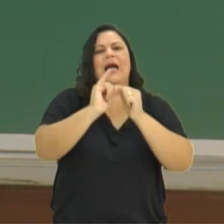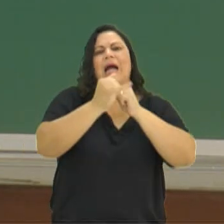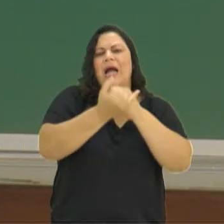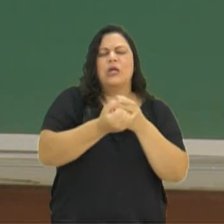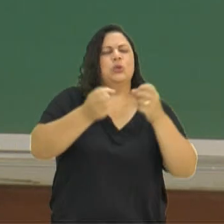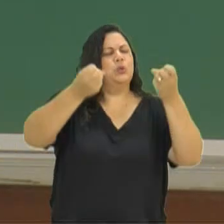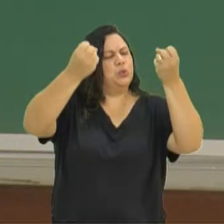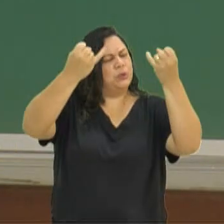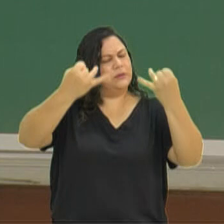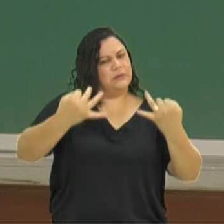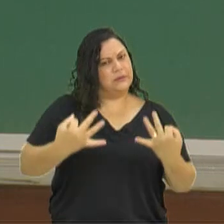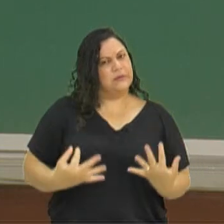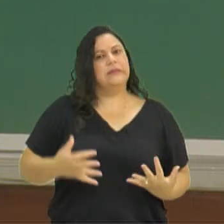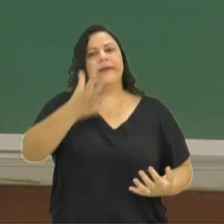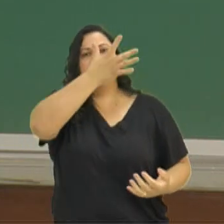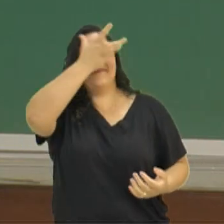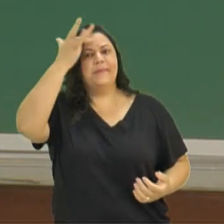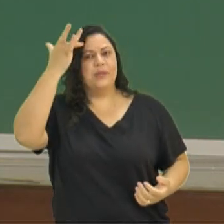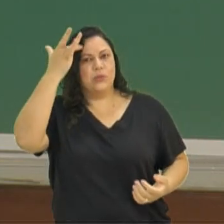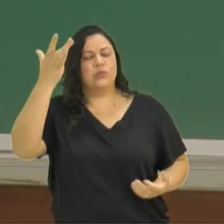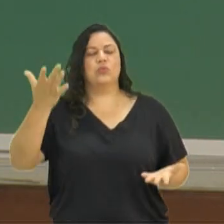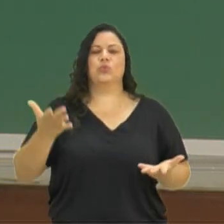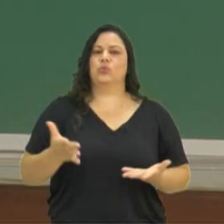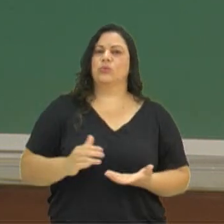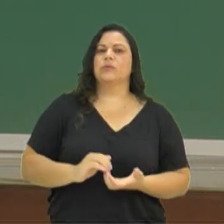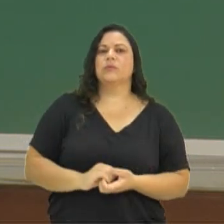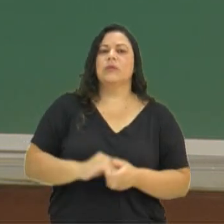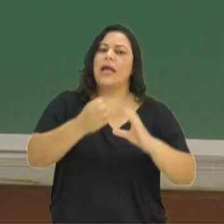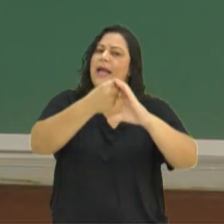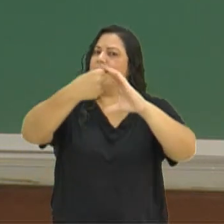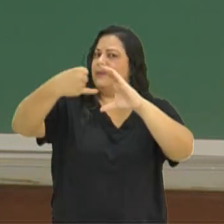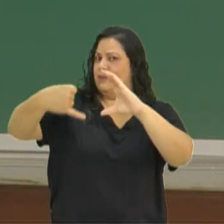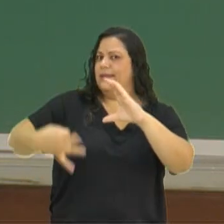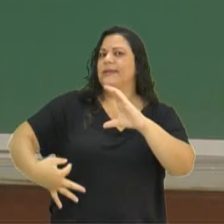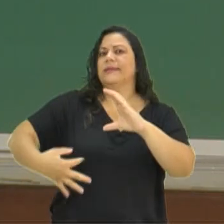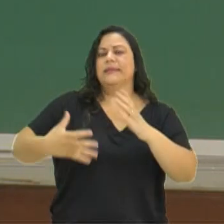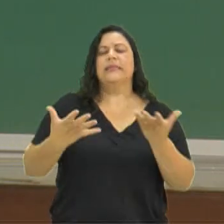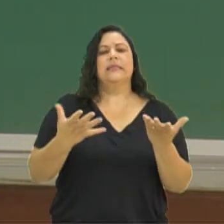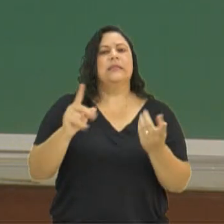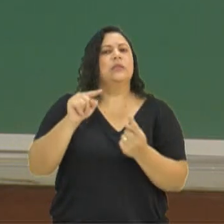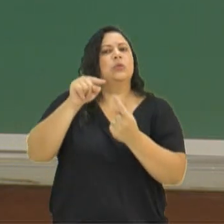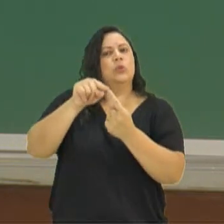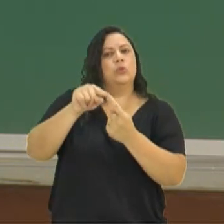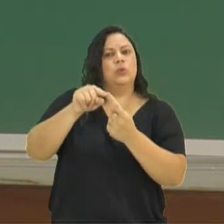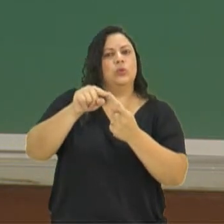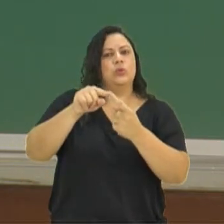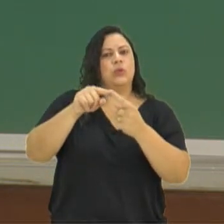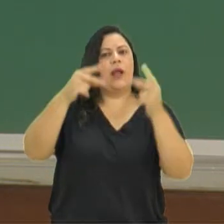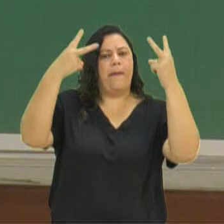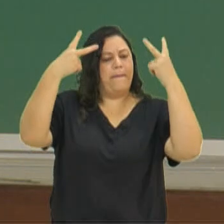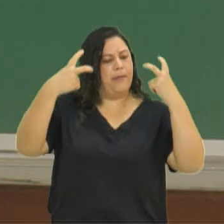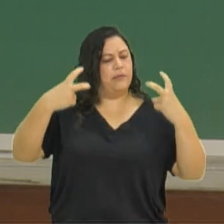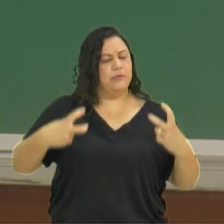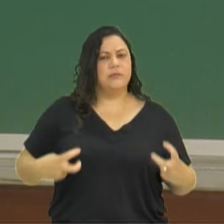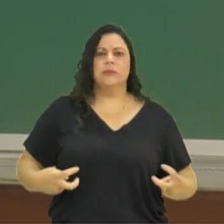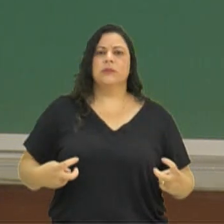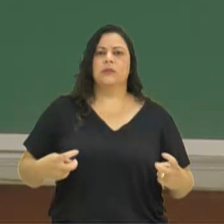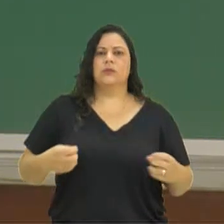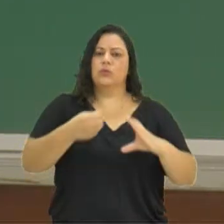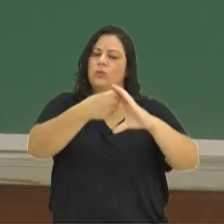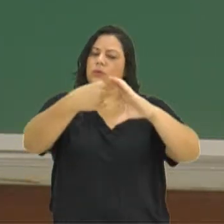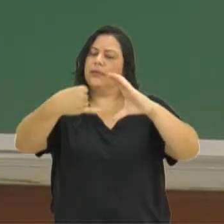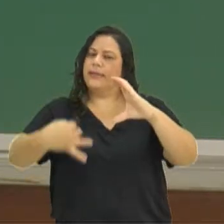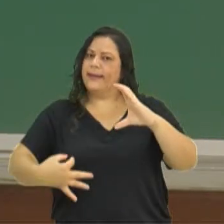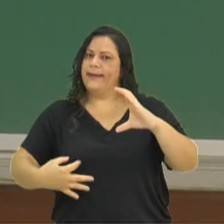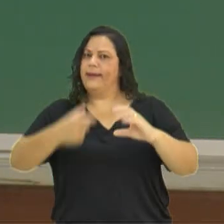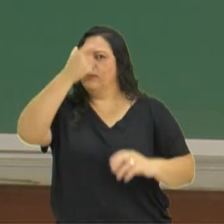para descrever pessoas, né? Tanto suas características que definem físico, caráter ou personalidade.